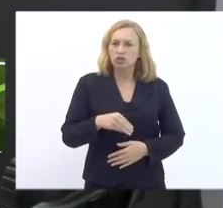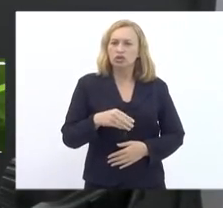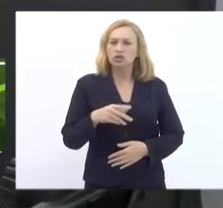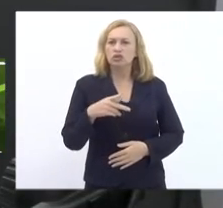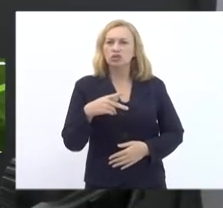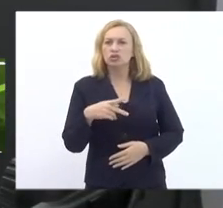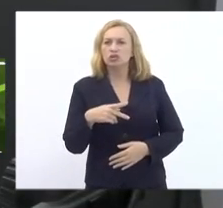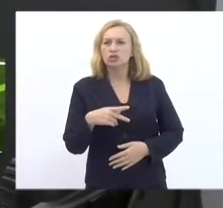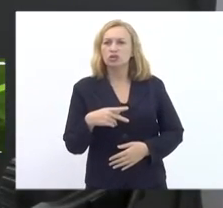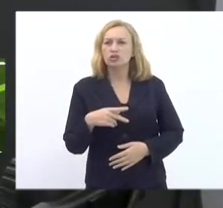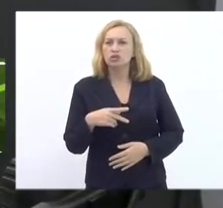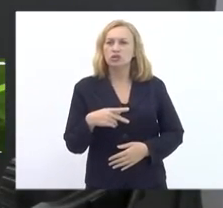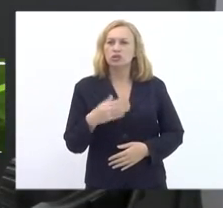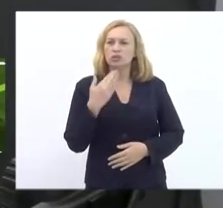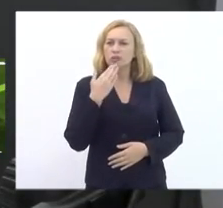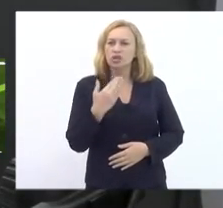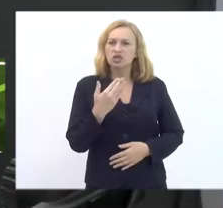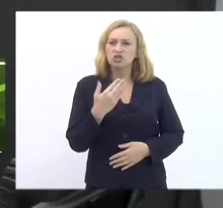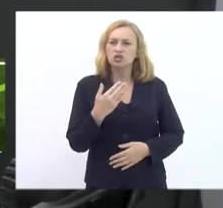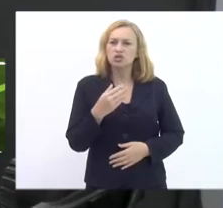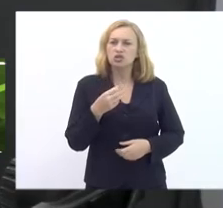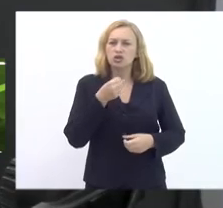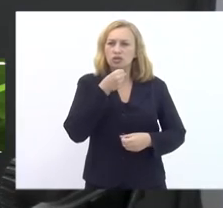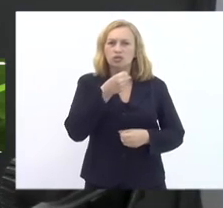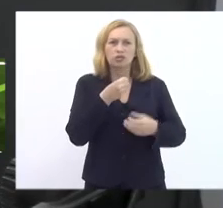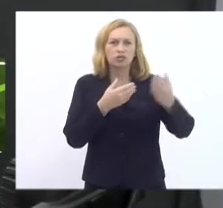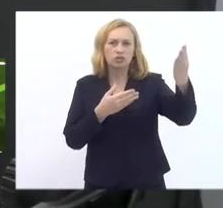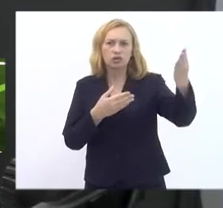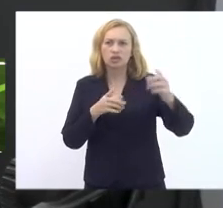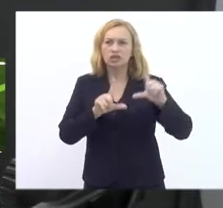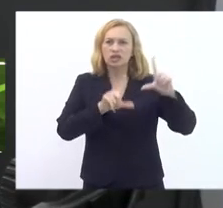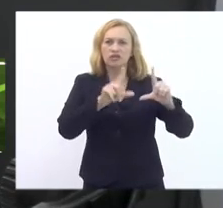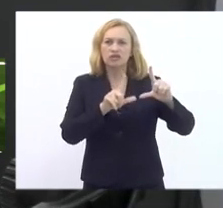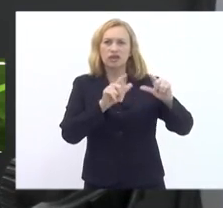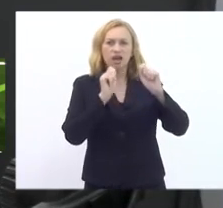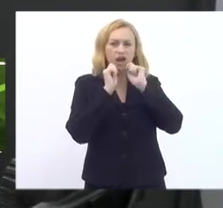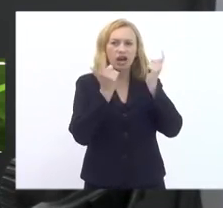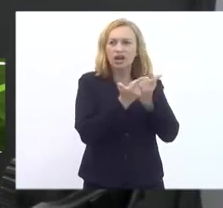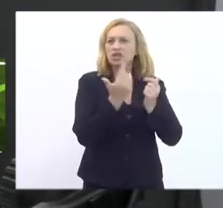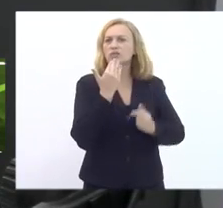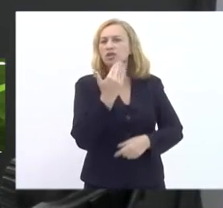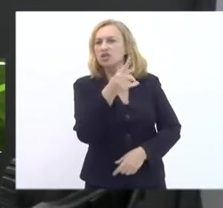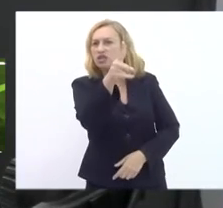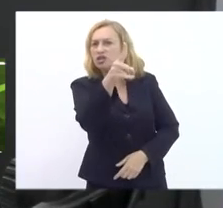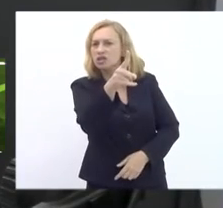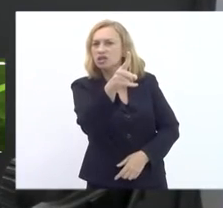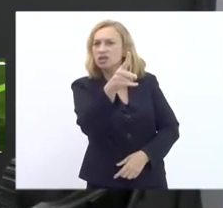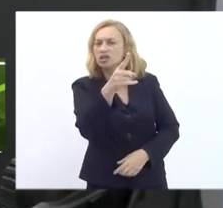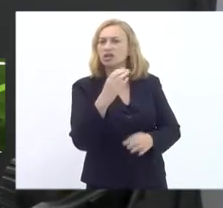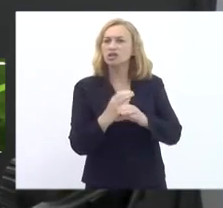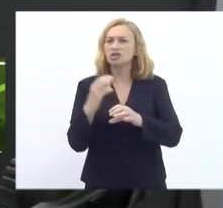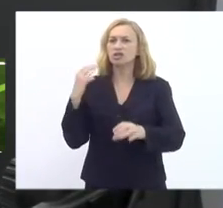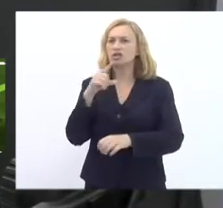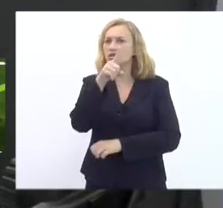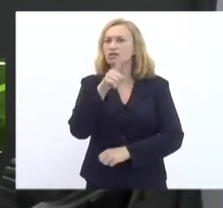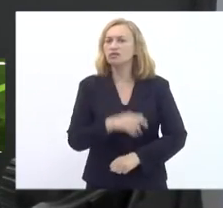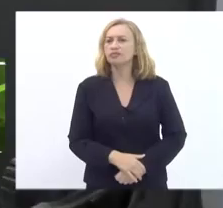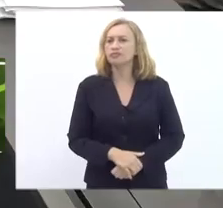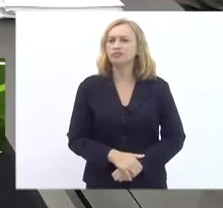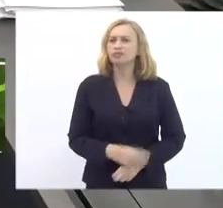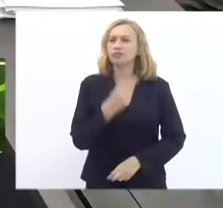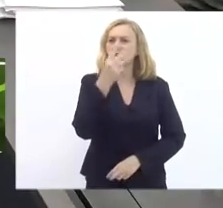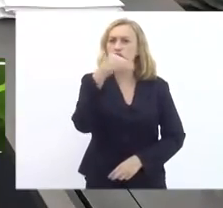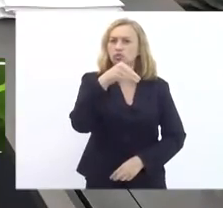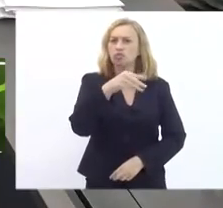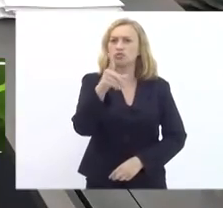ponderações. Pediu o microfone aqui, por gentileza, TV Alerj, Clube de Engenharia. 2 minutos, por gentileza, tá?